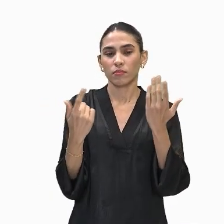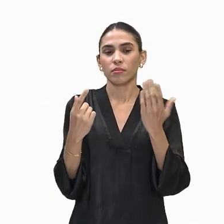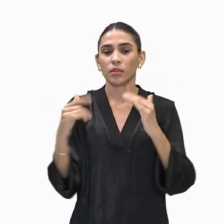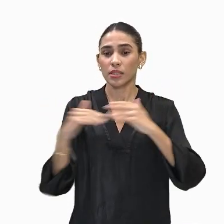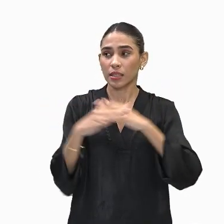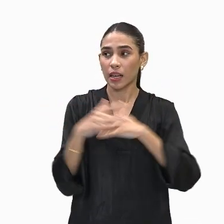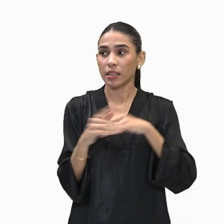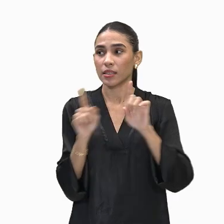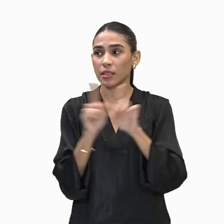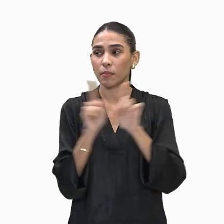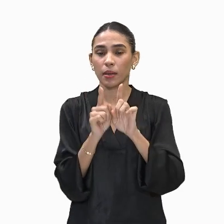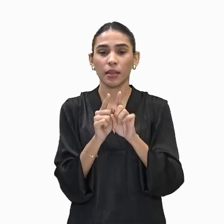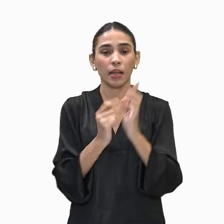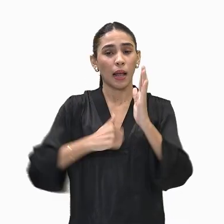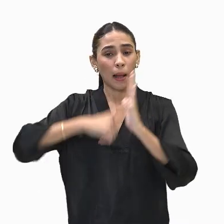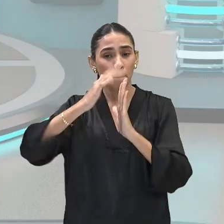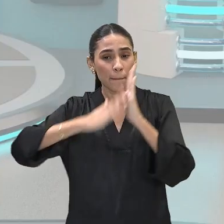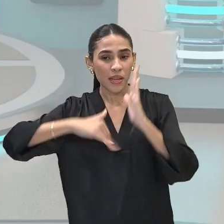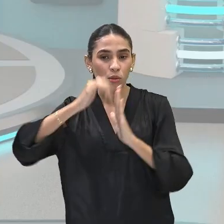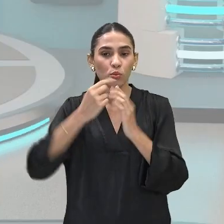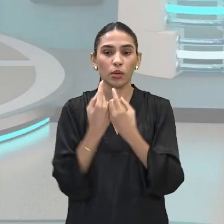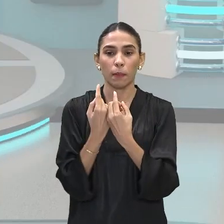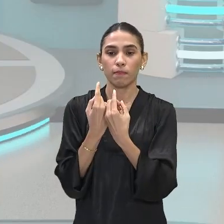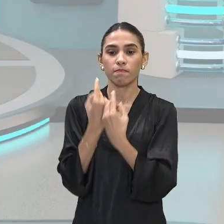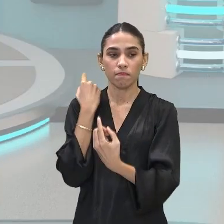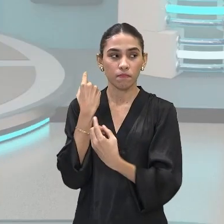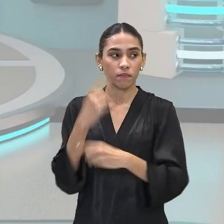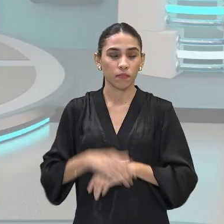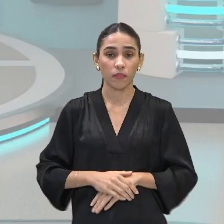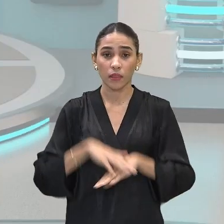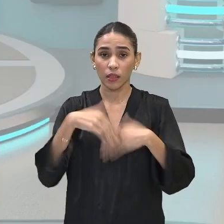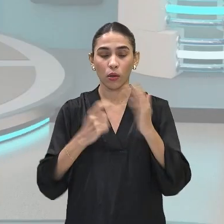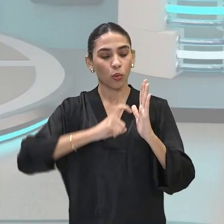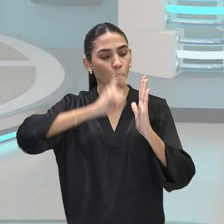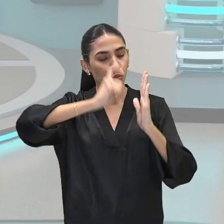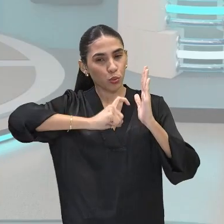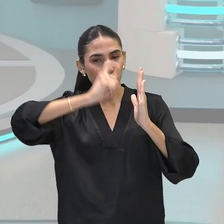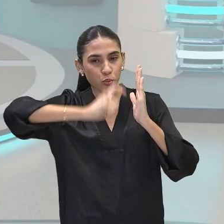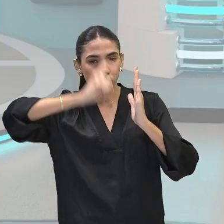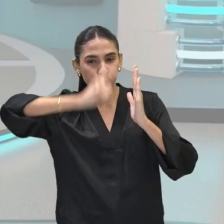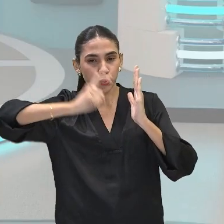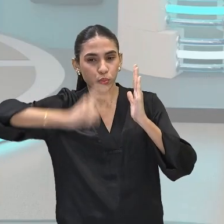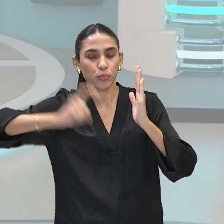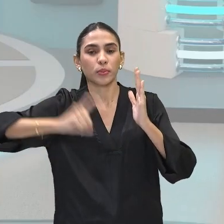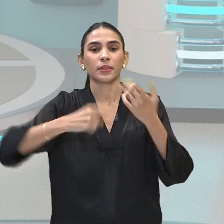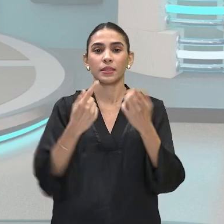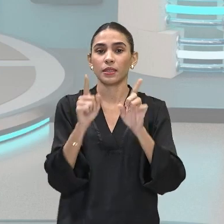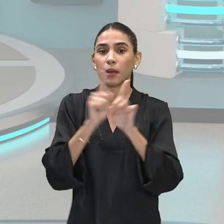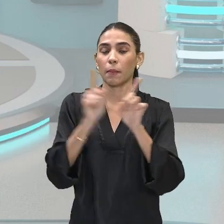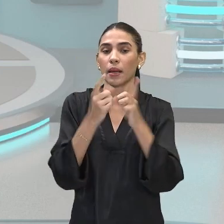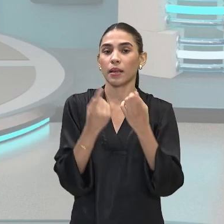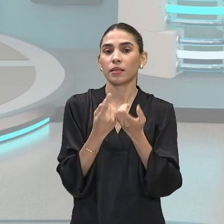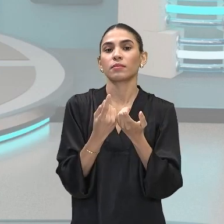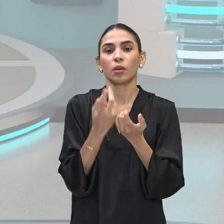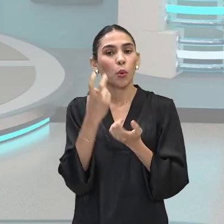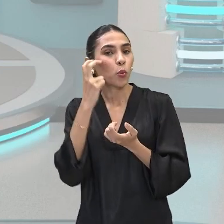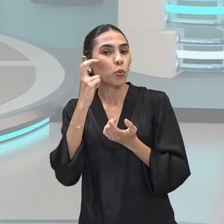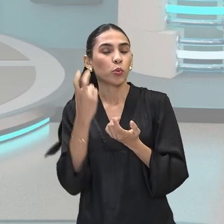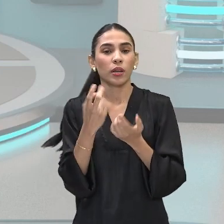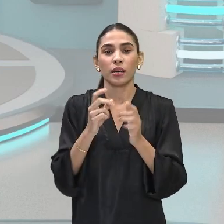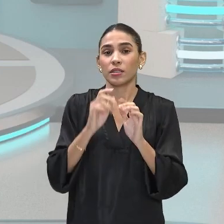à pintura mais antiga. Então, o grafite ele vai dialogando com essa cultura digital, porque eles também estão